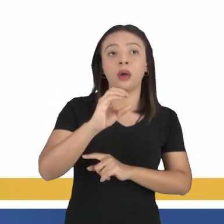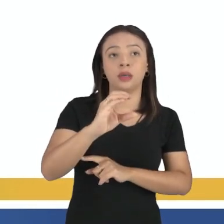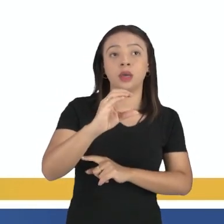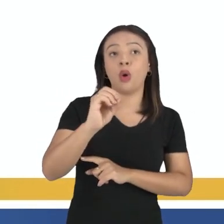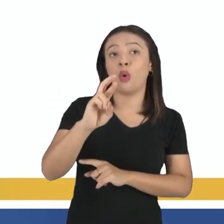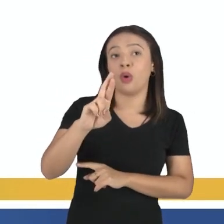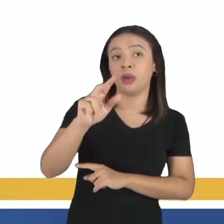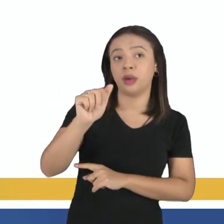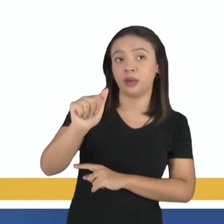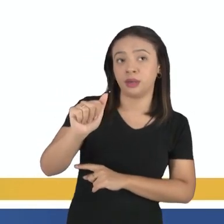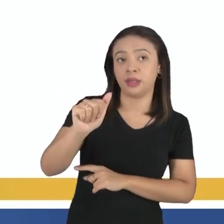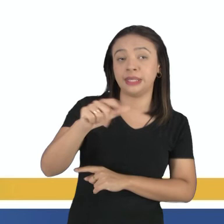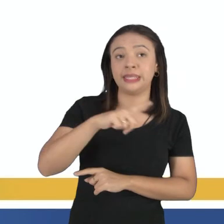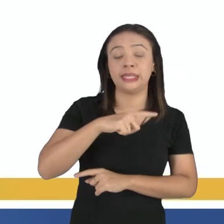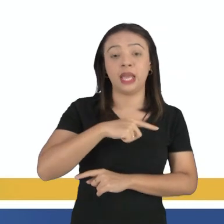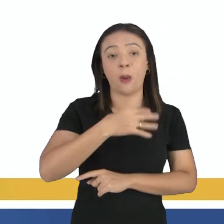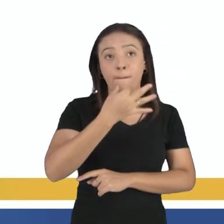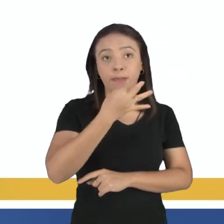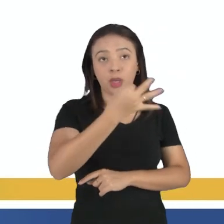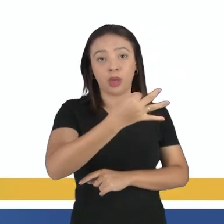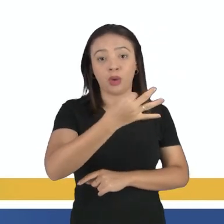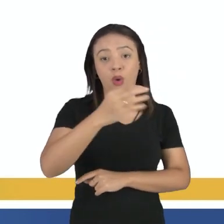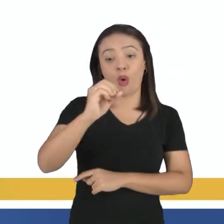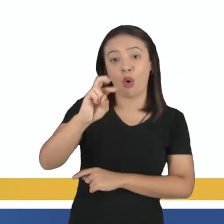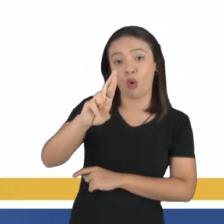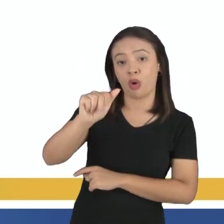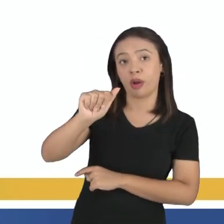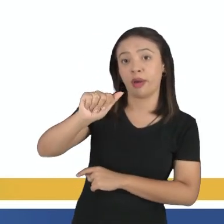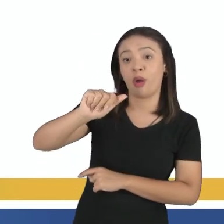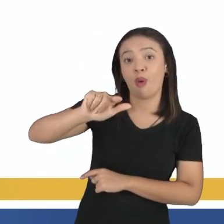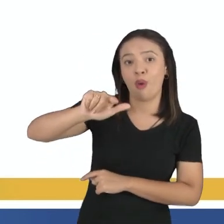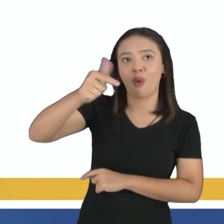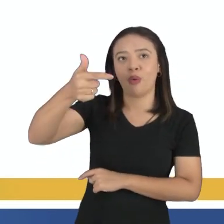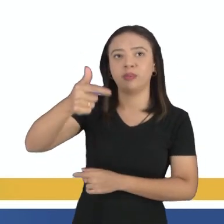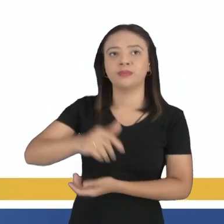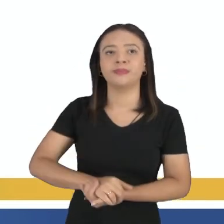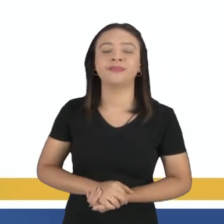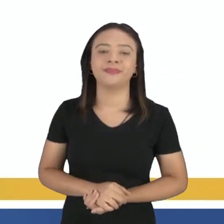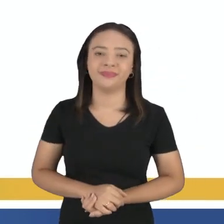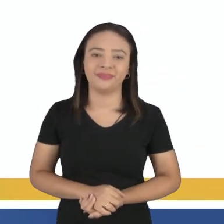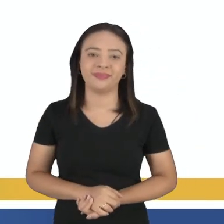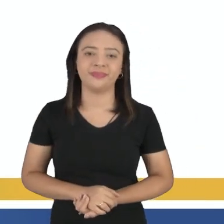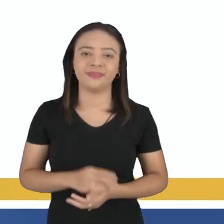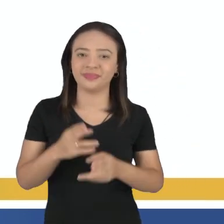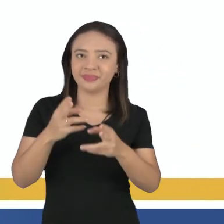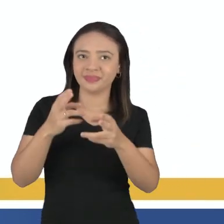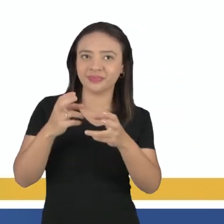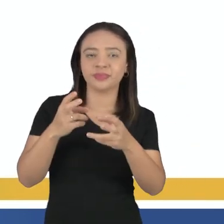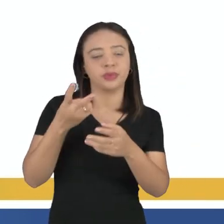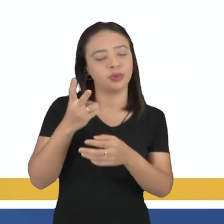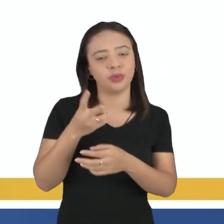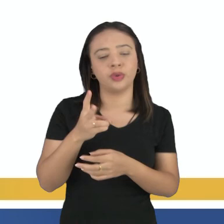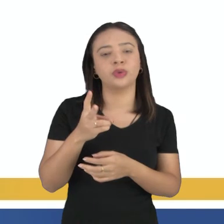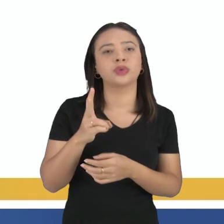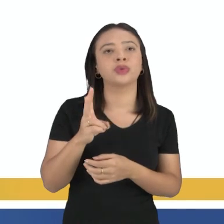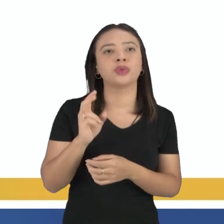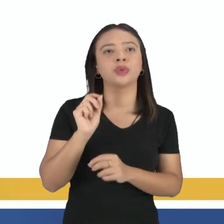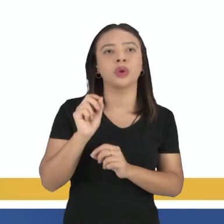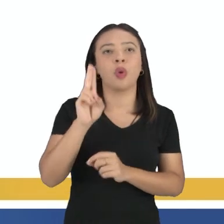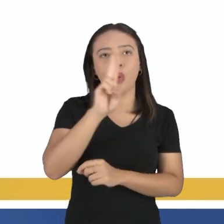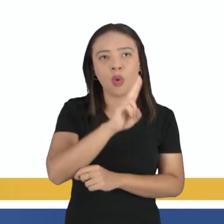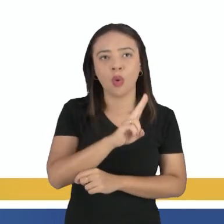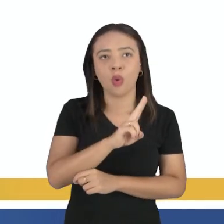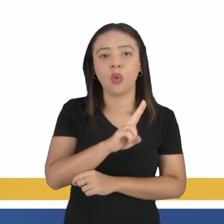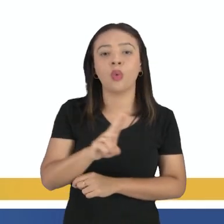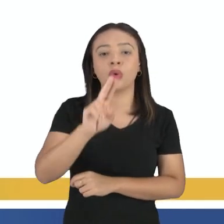opinião, vírgula, ora outra. E aí, aqui continuou, né? Continuou a sindética, apenas acrescentou, ao